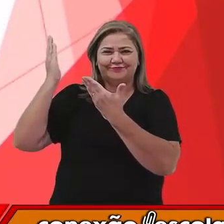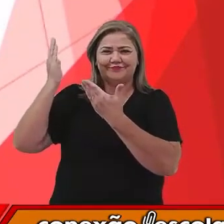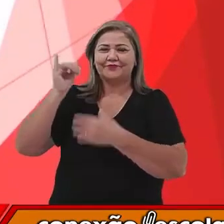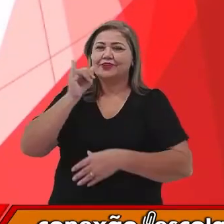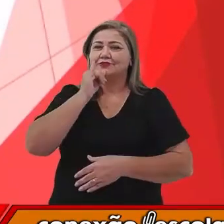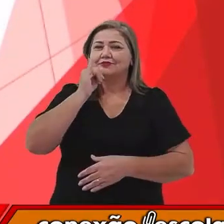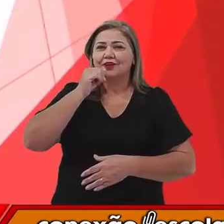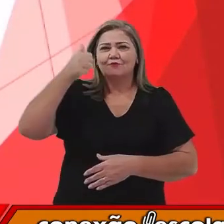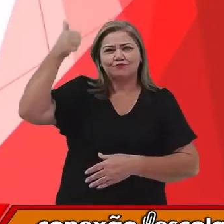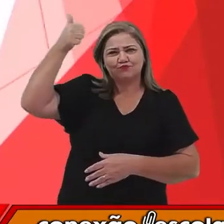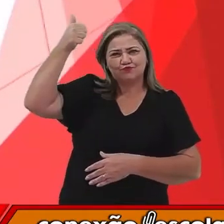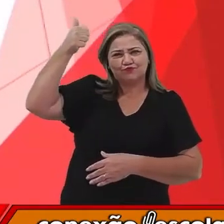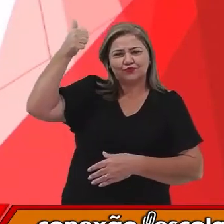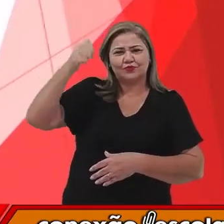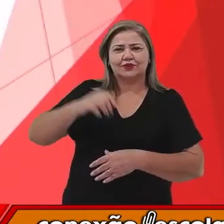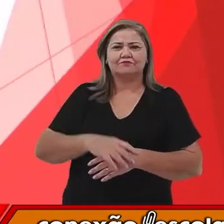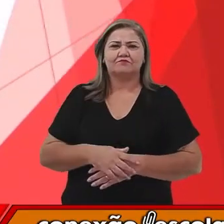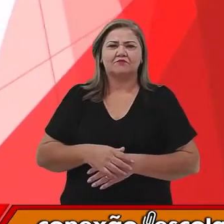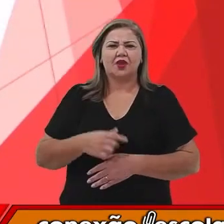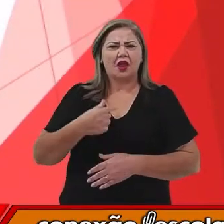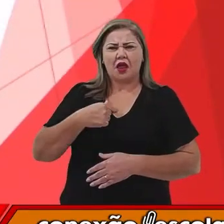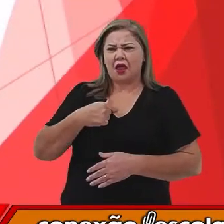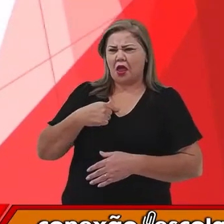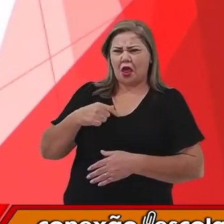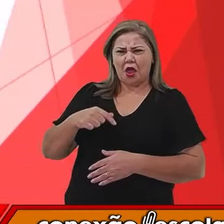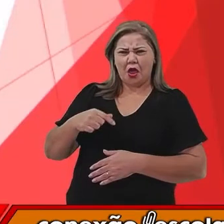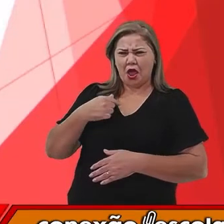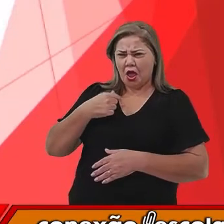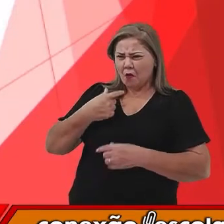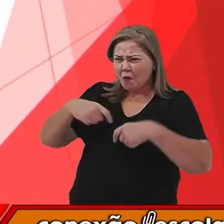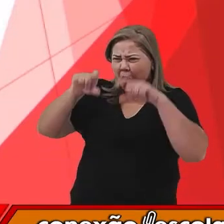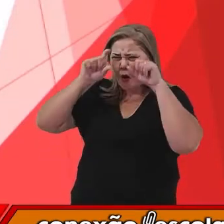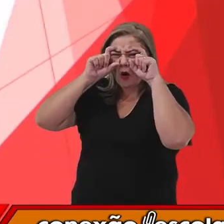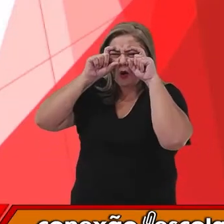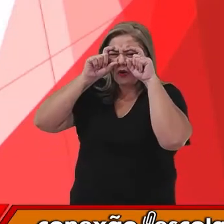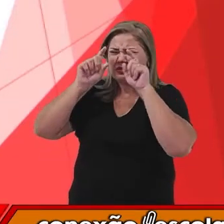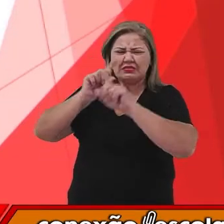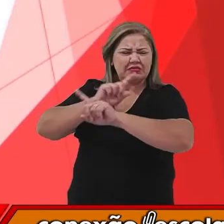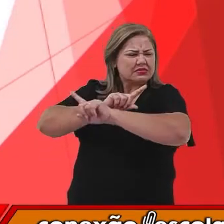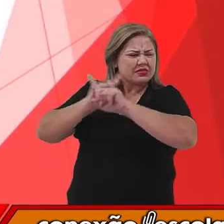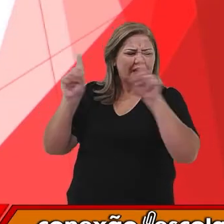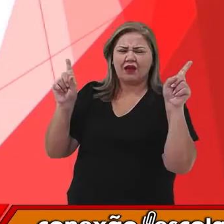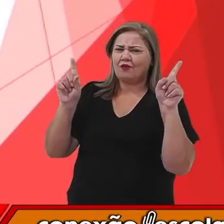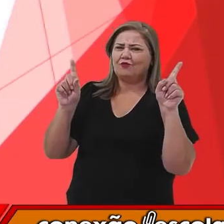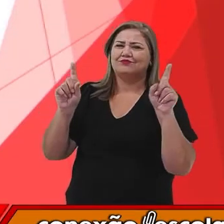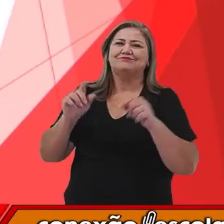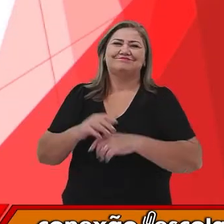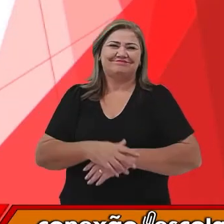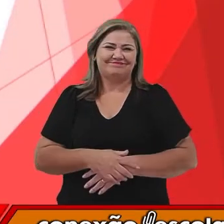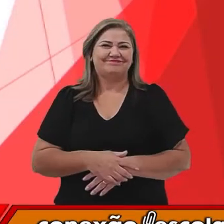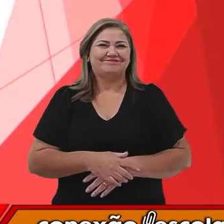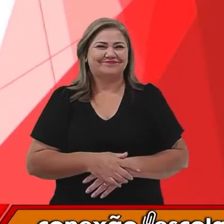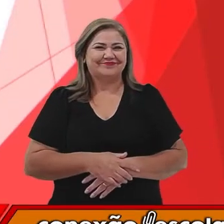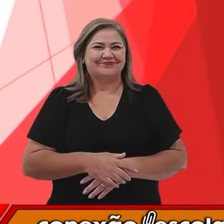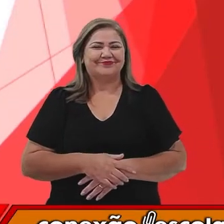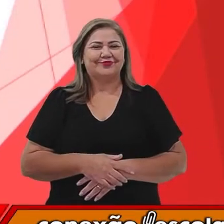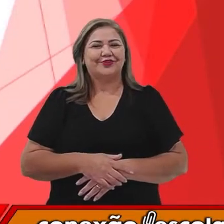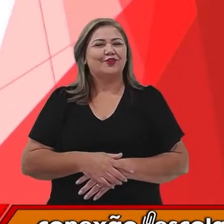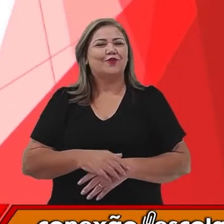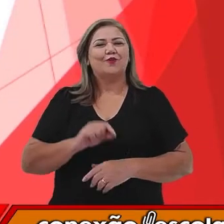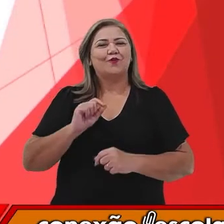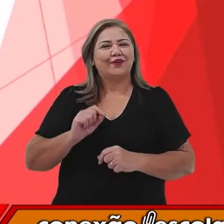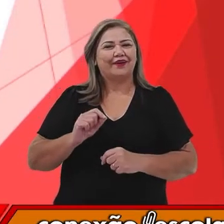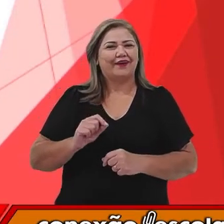Exemplo número 1. Não uso óculos e está acabado, eu dizia. Então aqui nós temos a